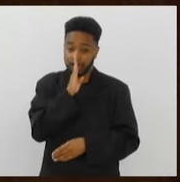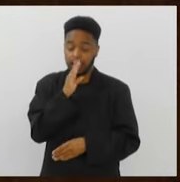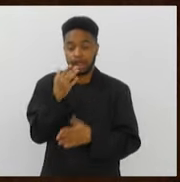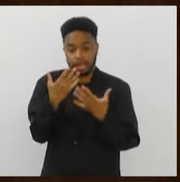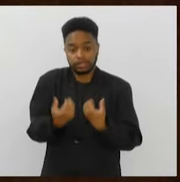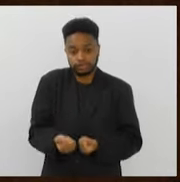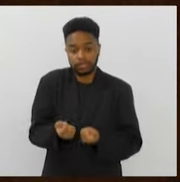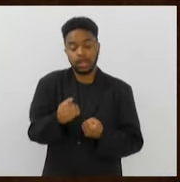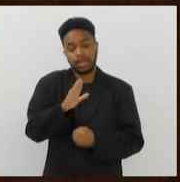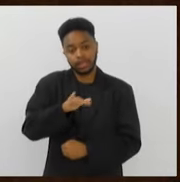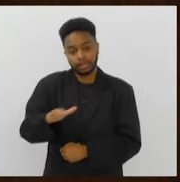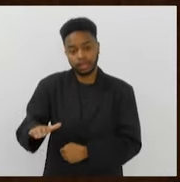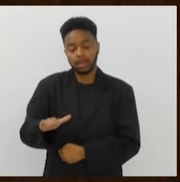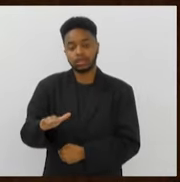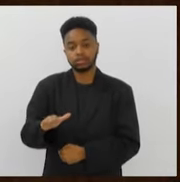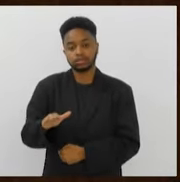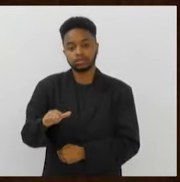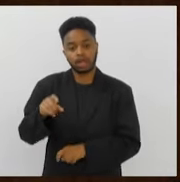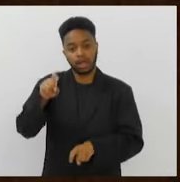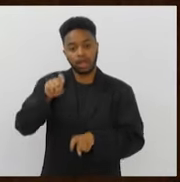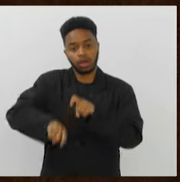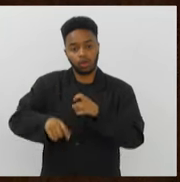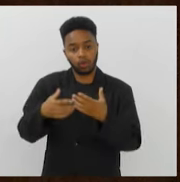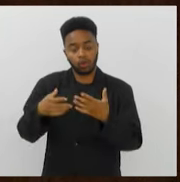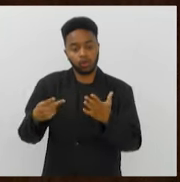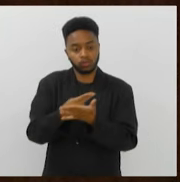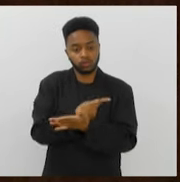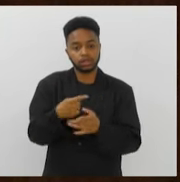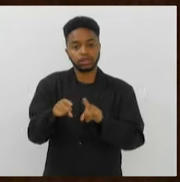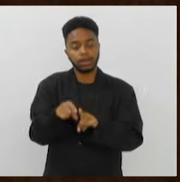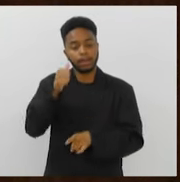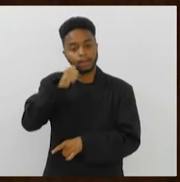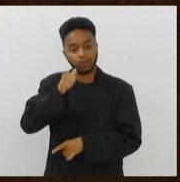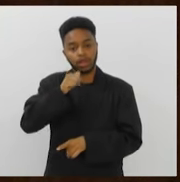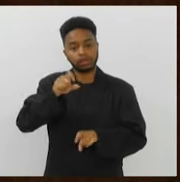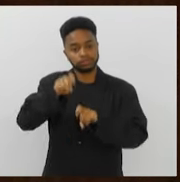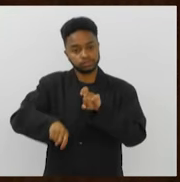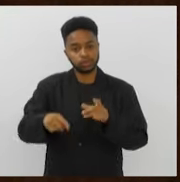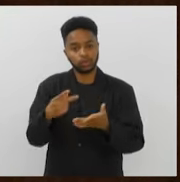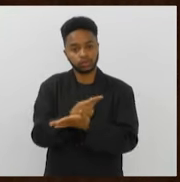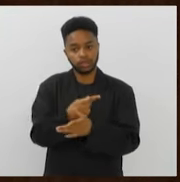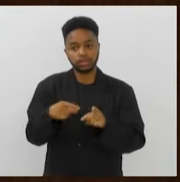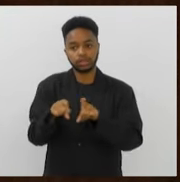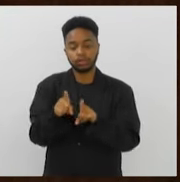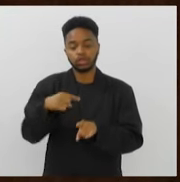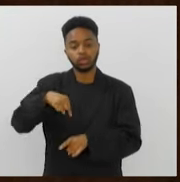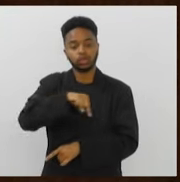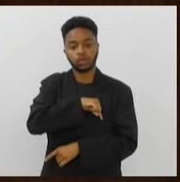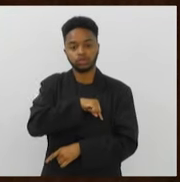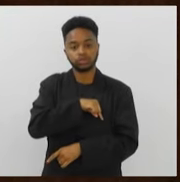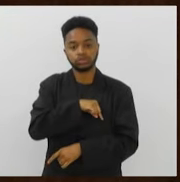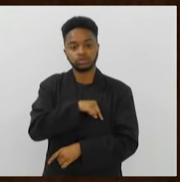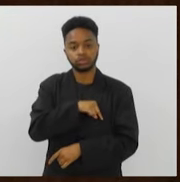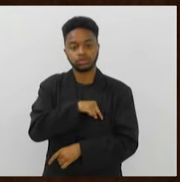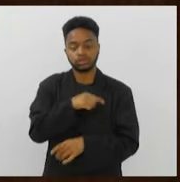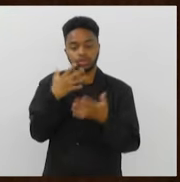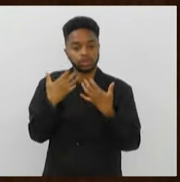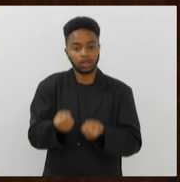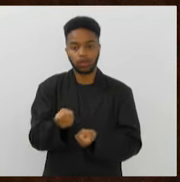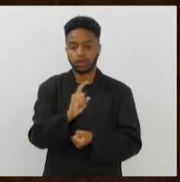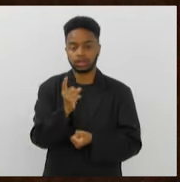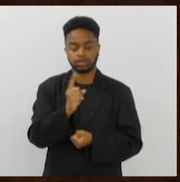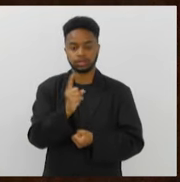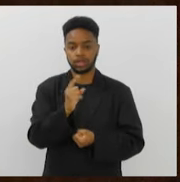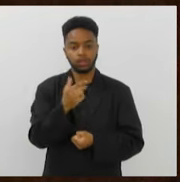que crianças sejam estupradas, que mulheres sejam estupradas, e nós jamais vamos consentir